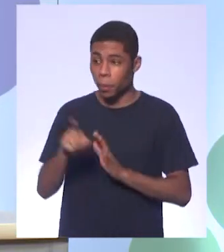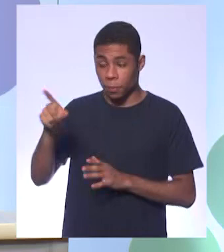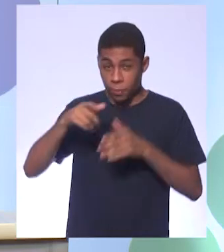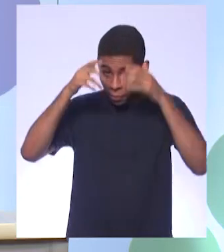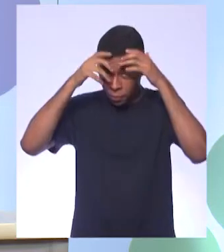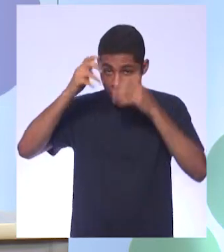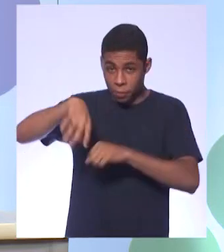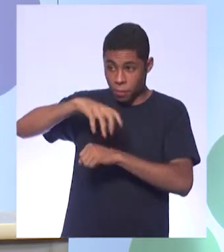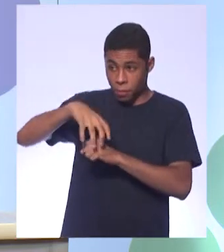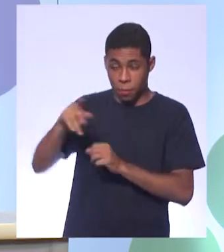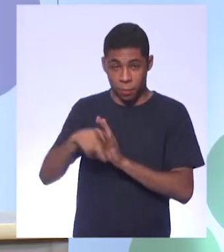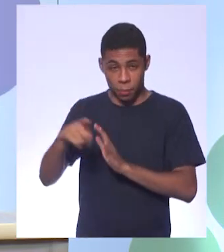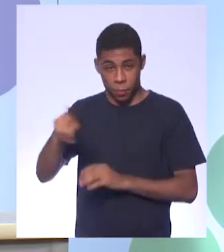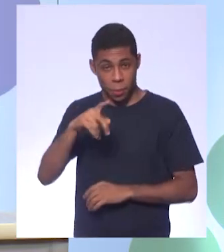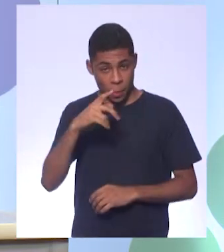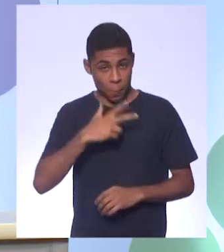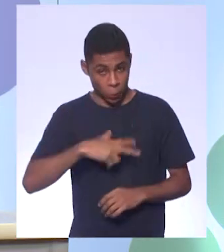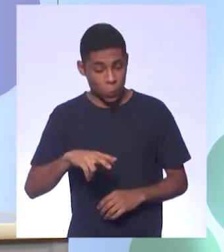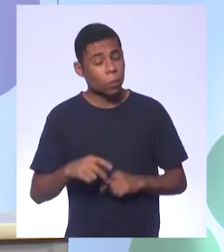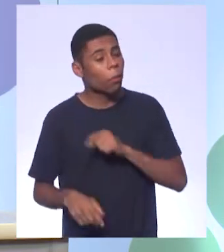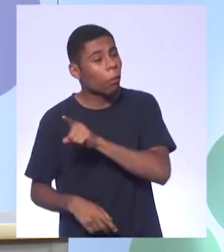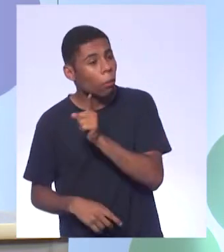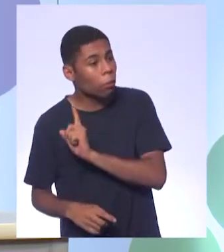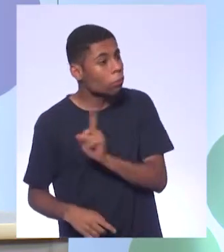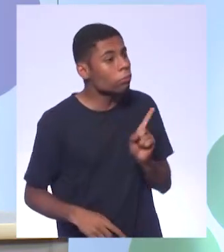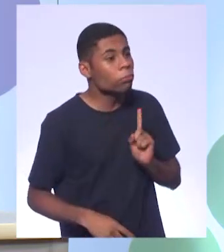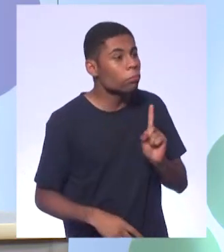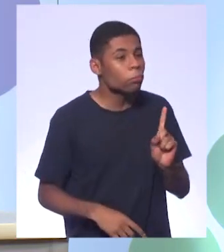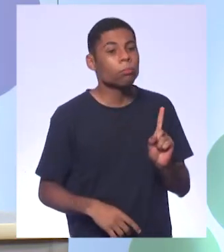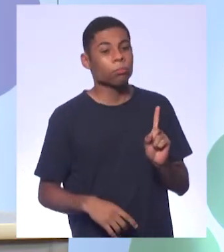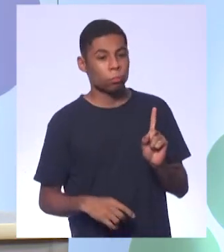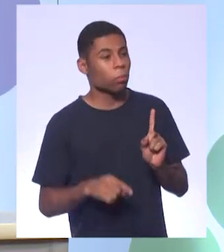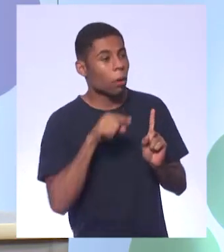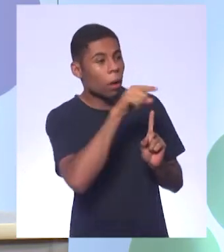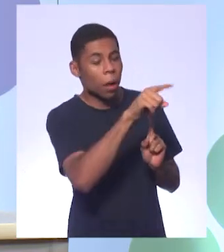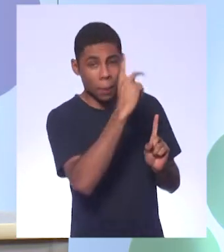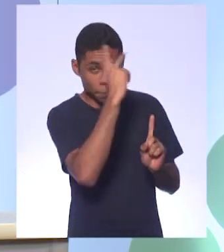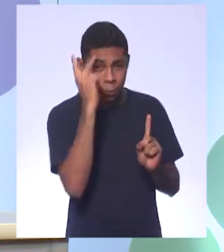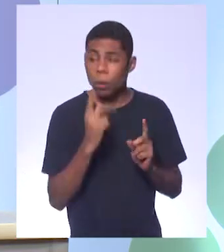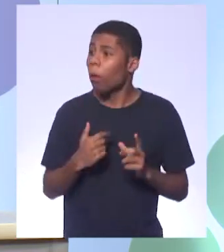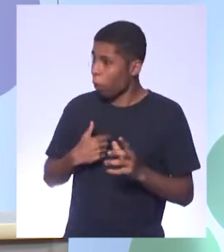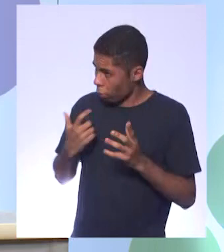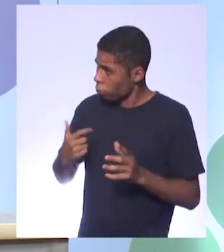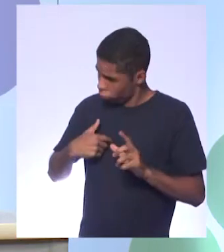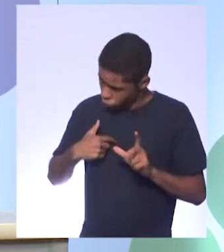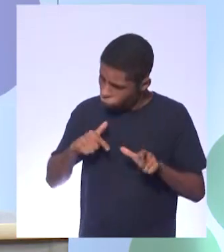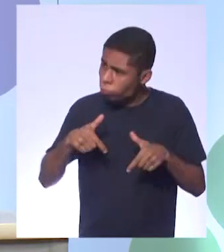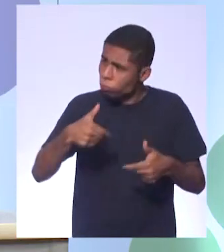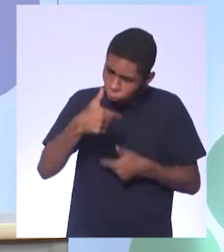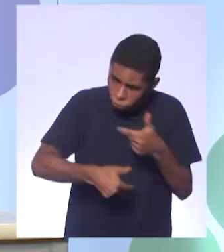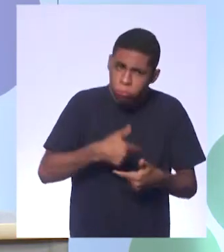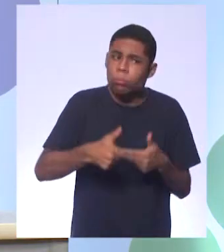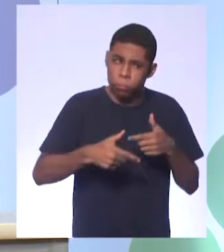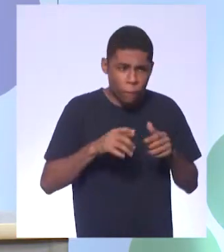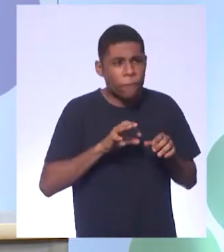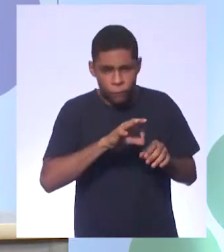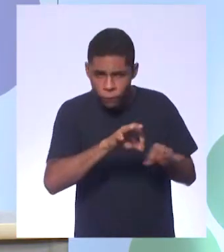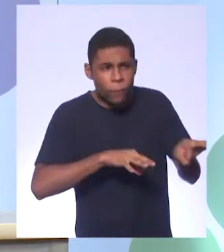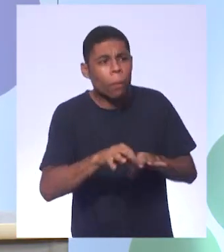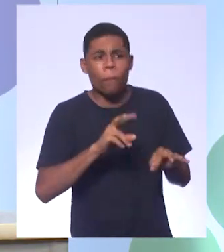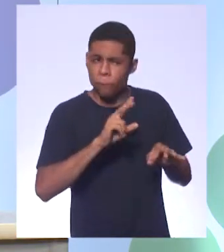a qualquer pessoa que se propusesse a desenvolver aquela região, porque não basta ocupar, tem